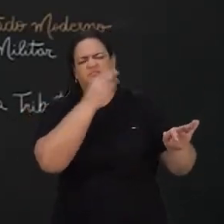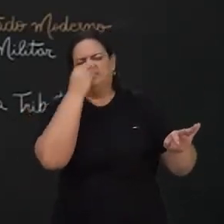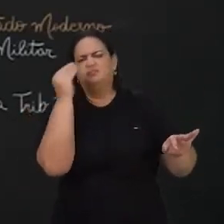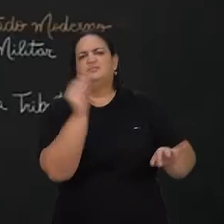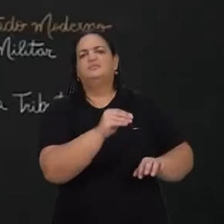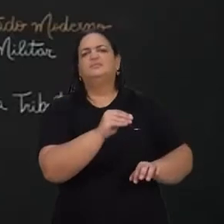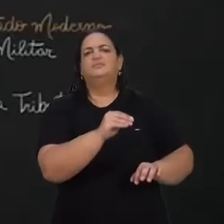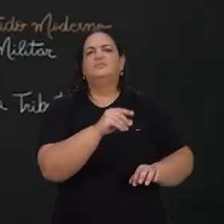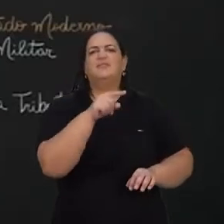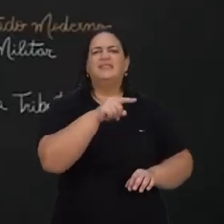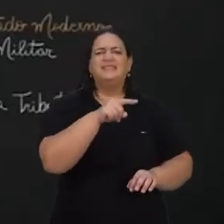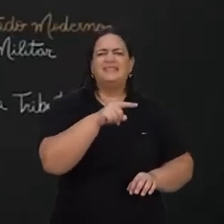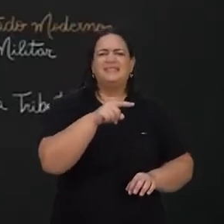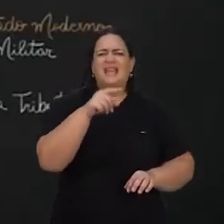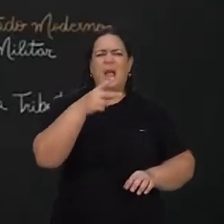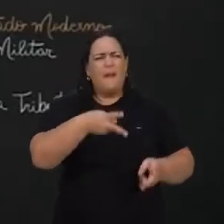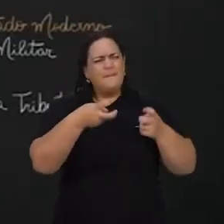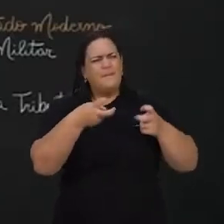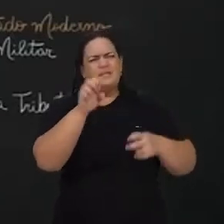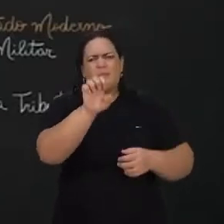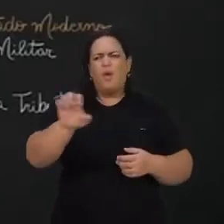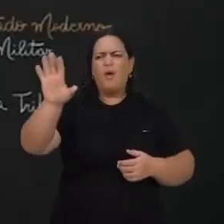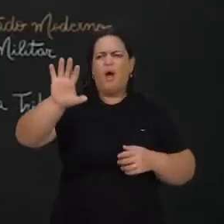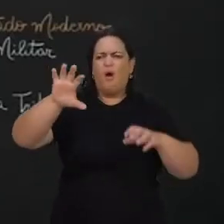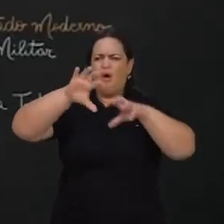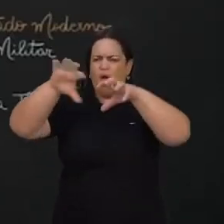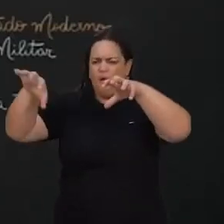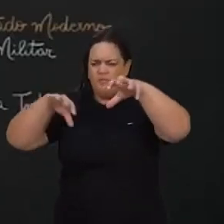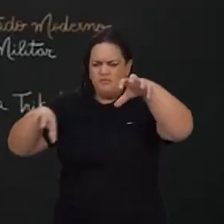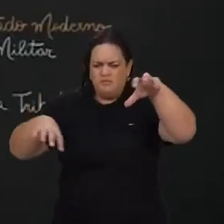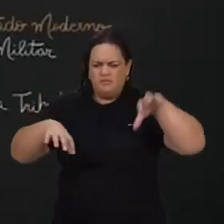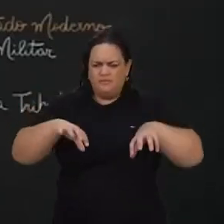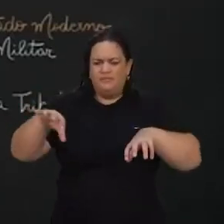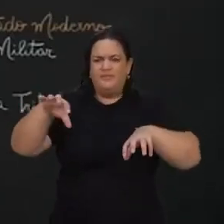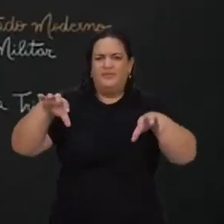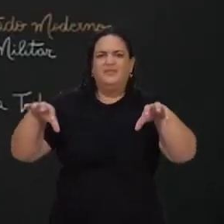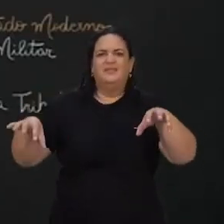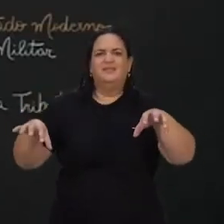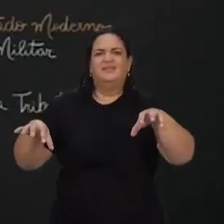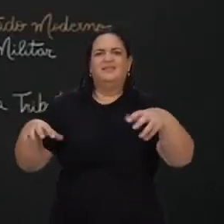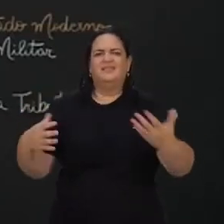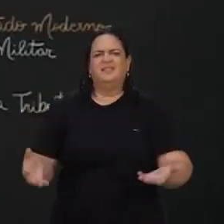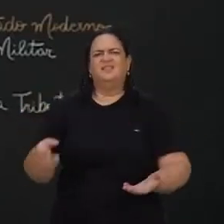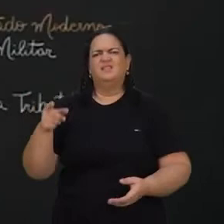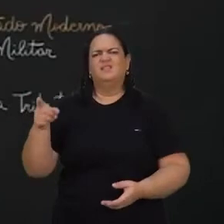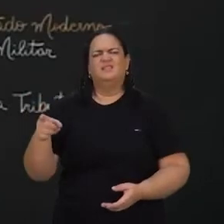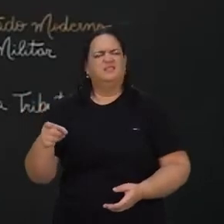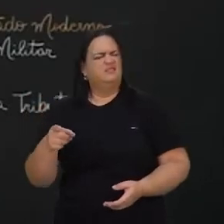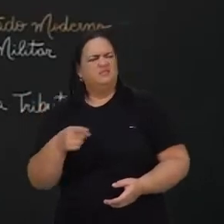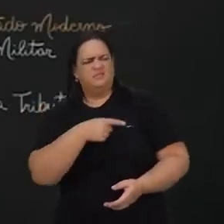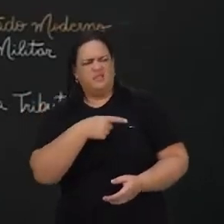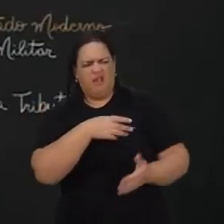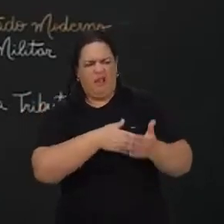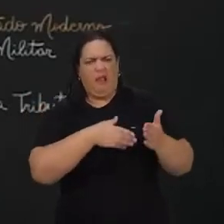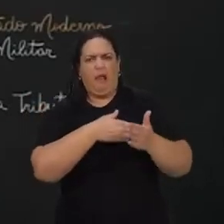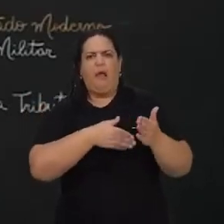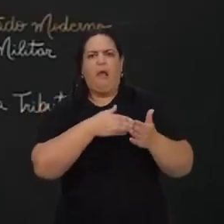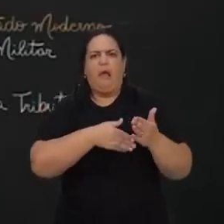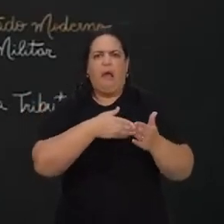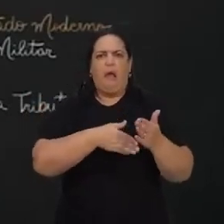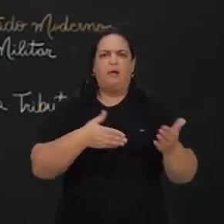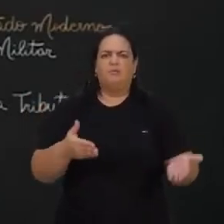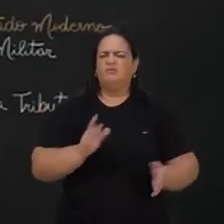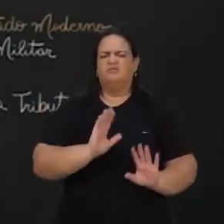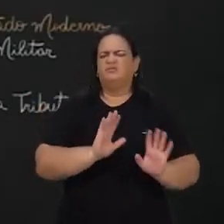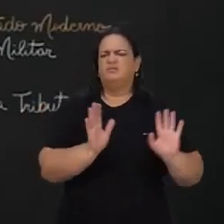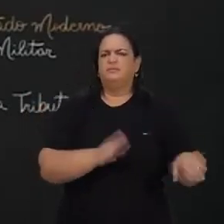ou em reinos, isso dificultava um pouco o comércio. Como é que os burgueses começam a fazer, em momentos